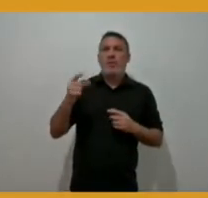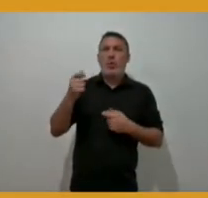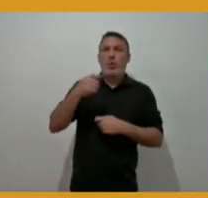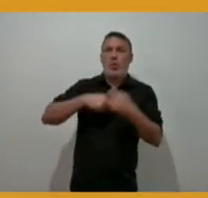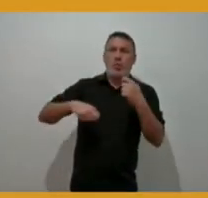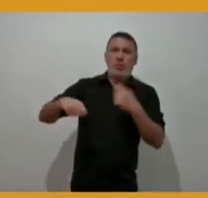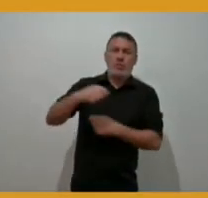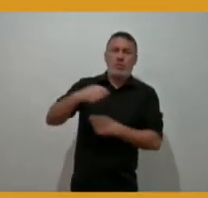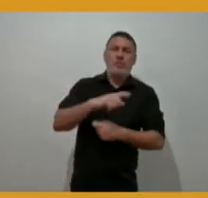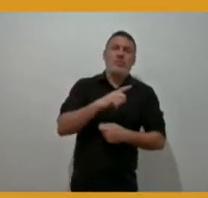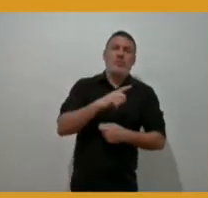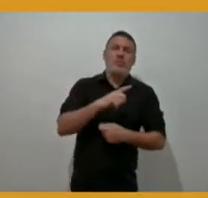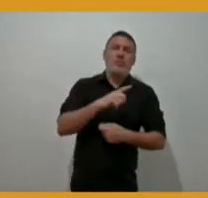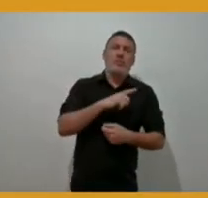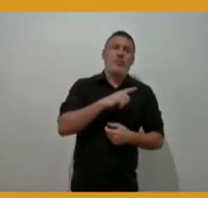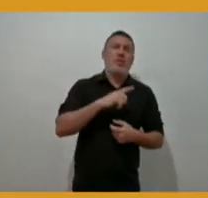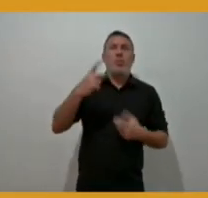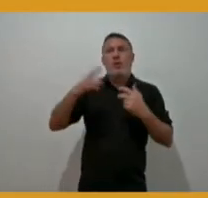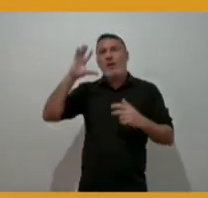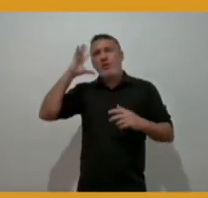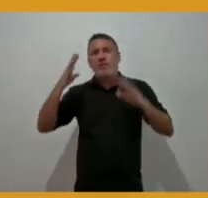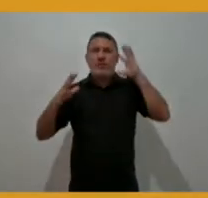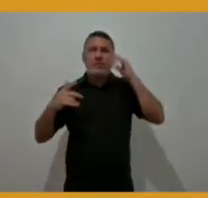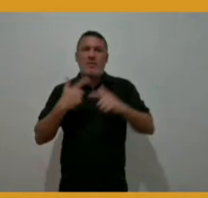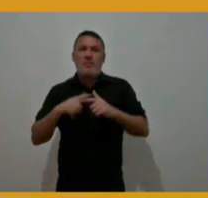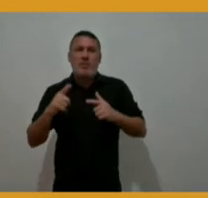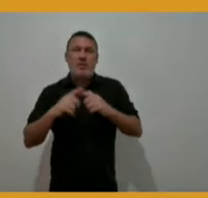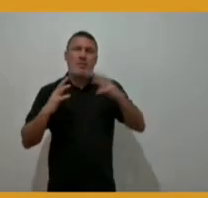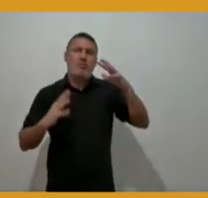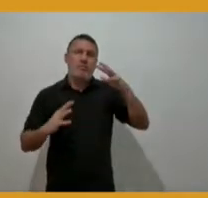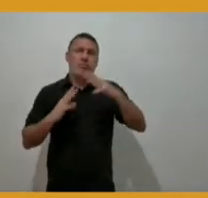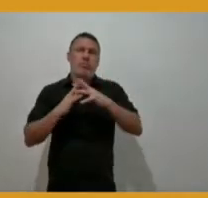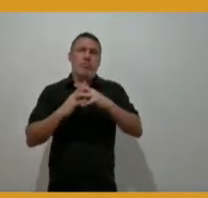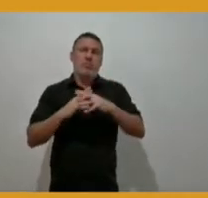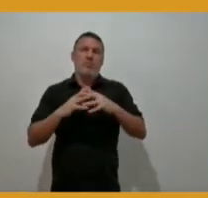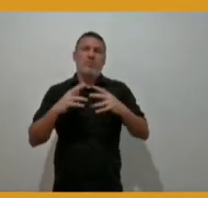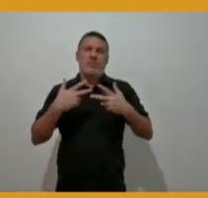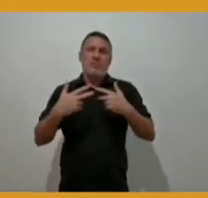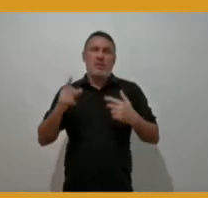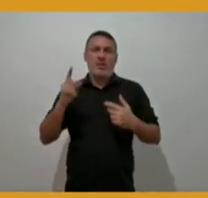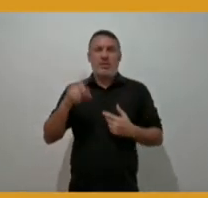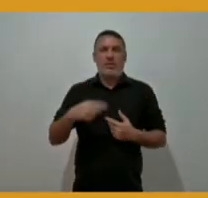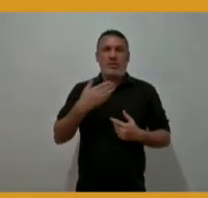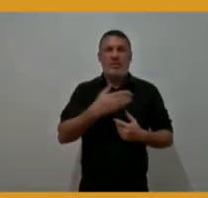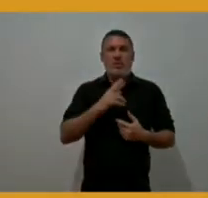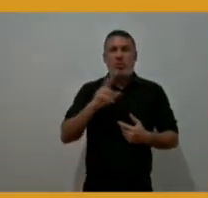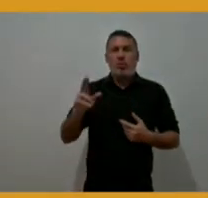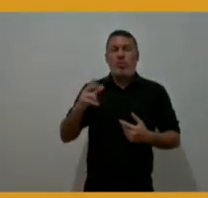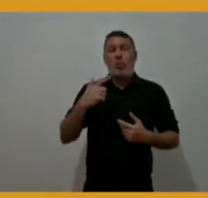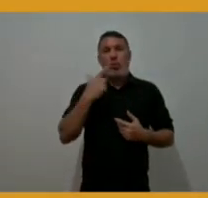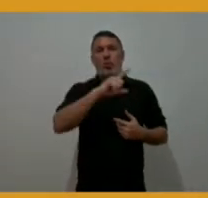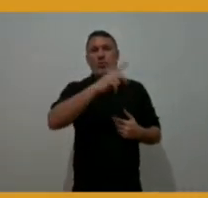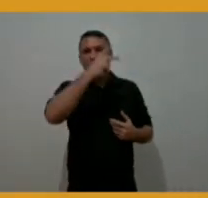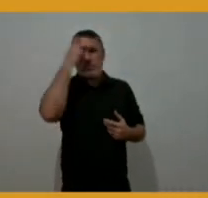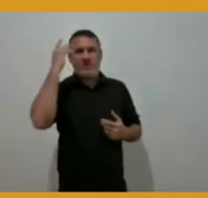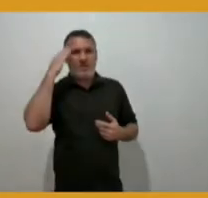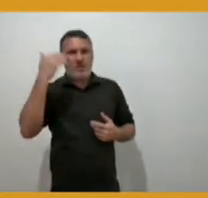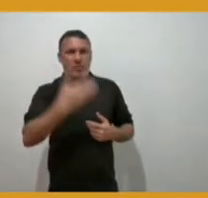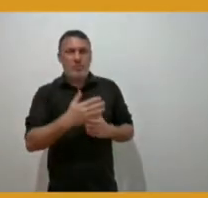soluções para a crise do estado, Eliezer Batista, fez um convite a um outro gigante, o